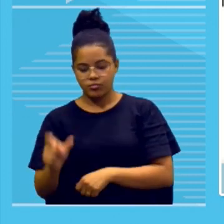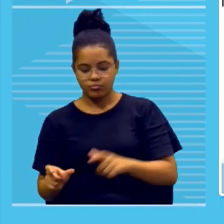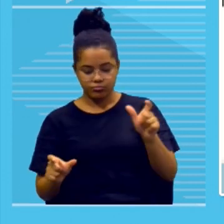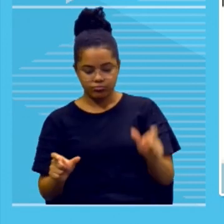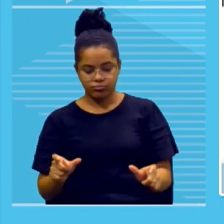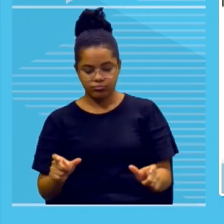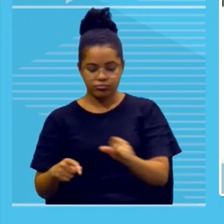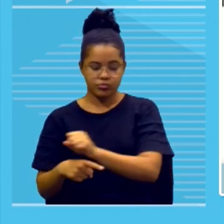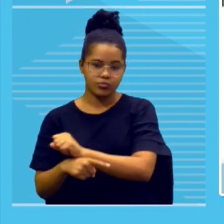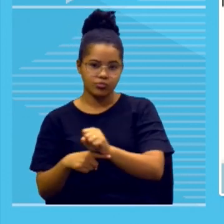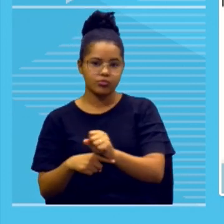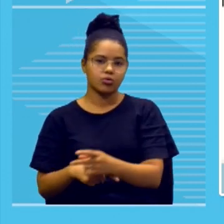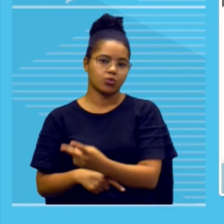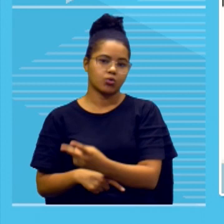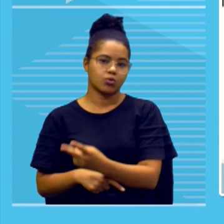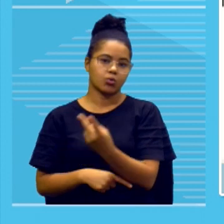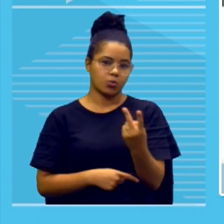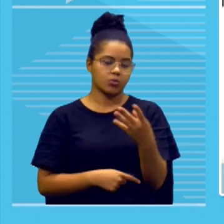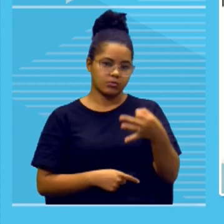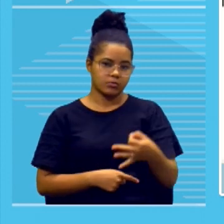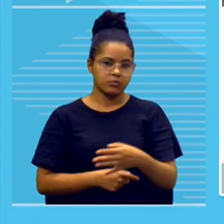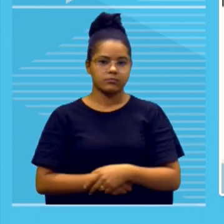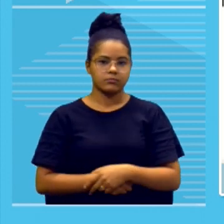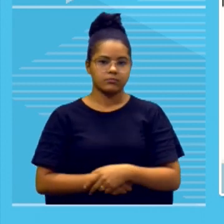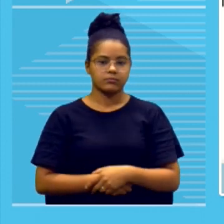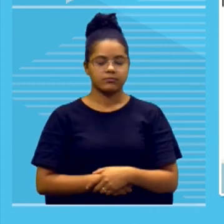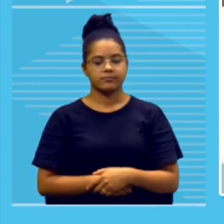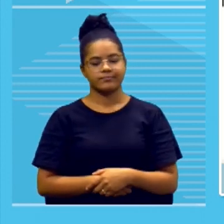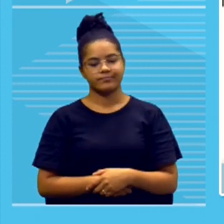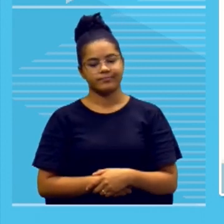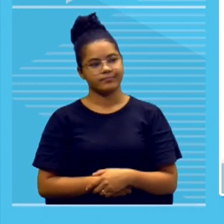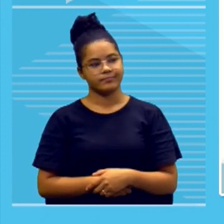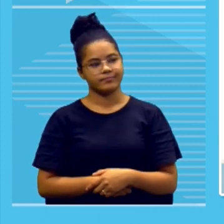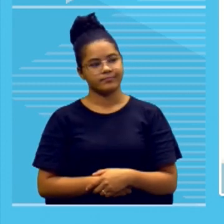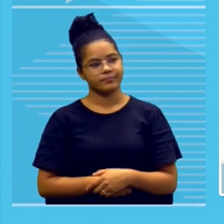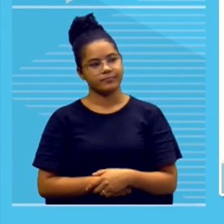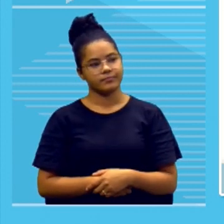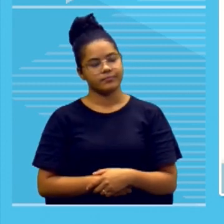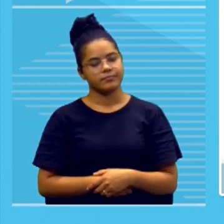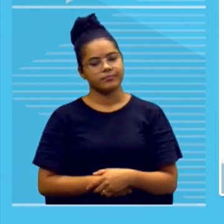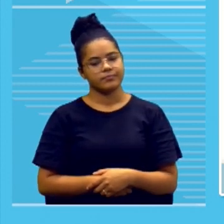total. Né? Muito bem. Vamos andar mais um pouquinho, tá?